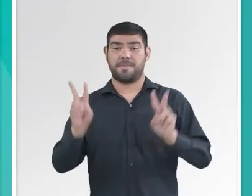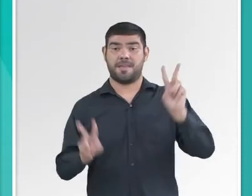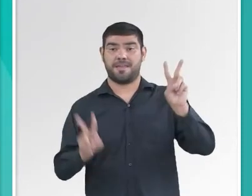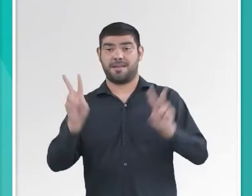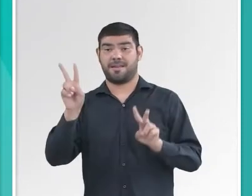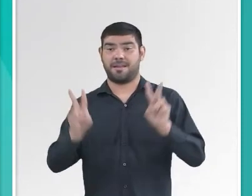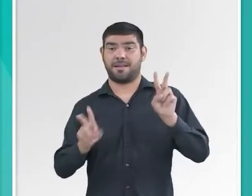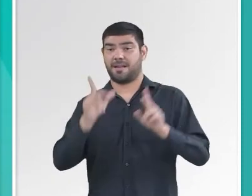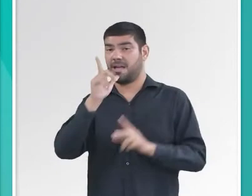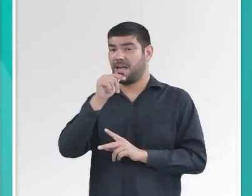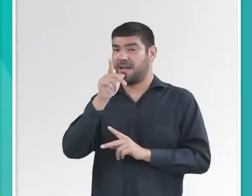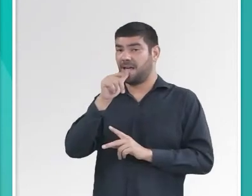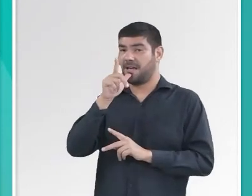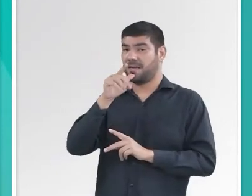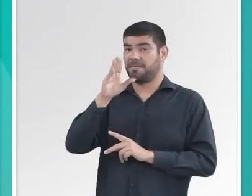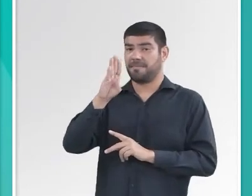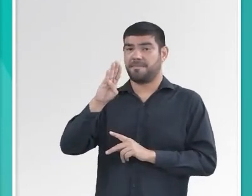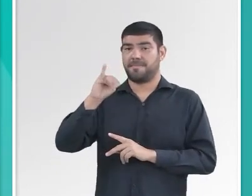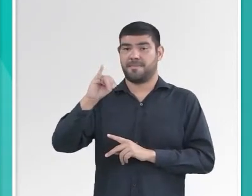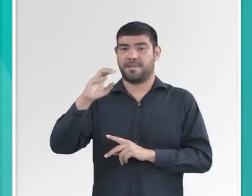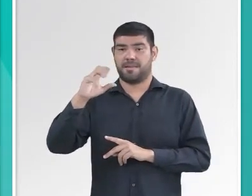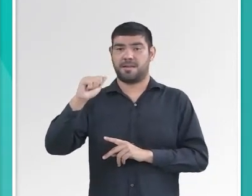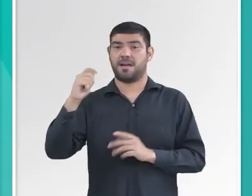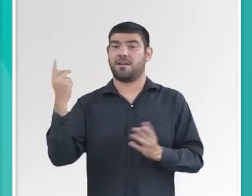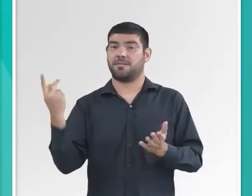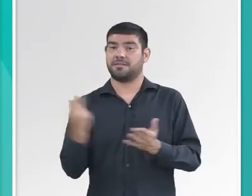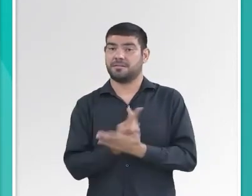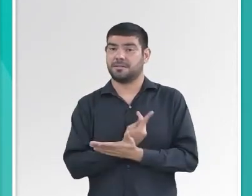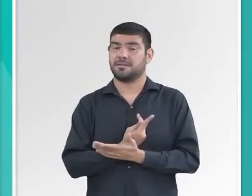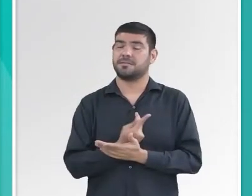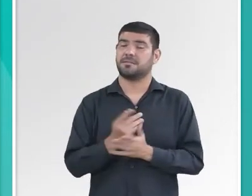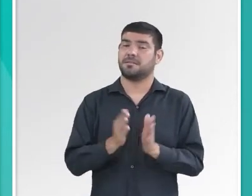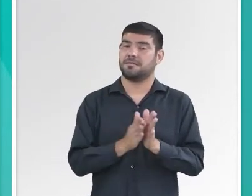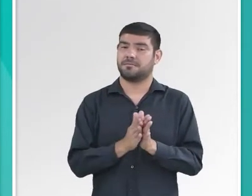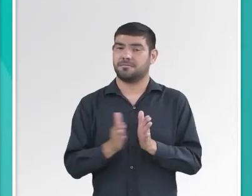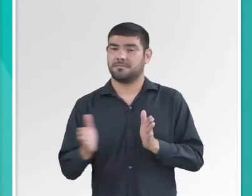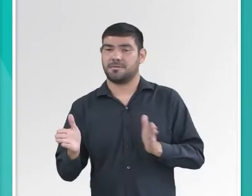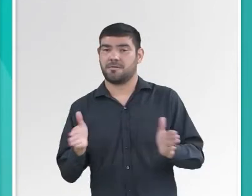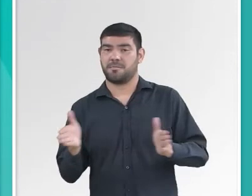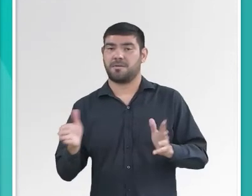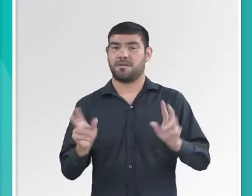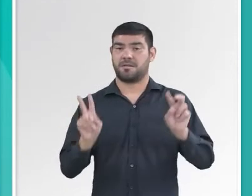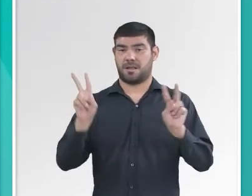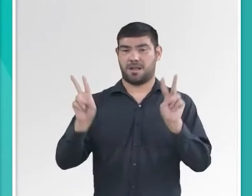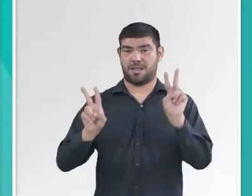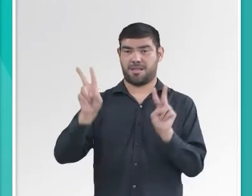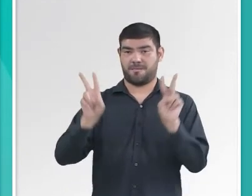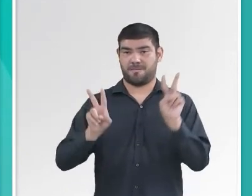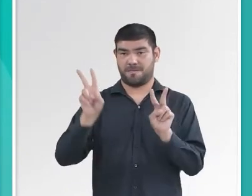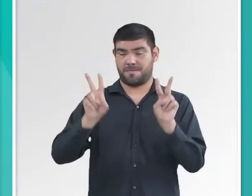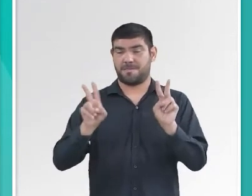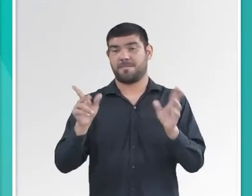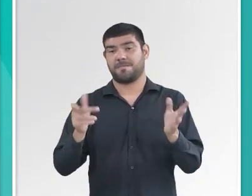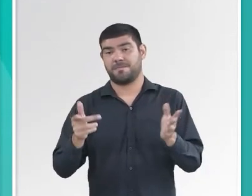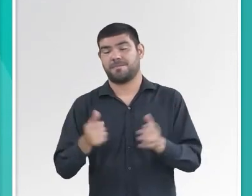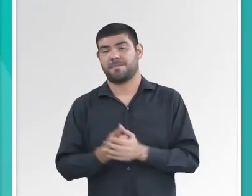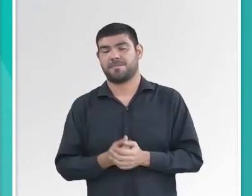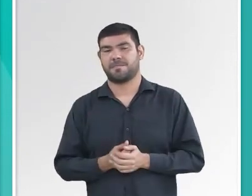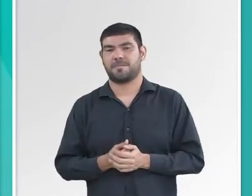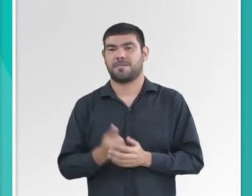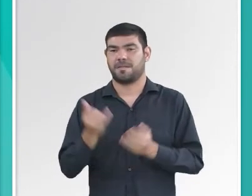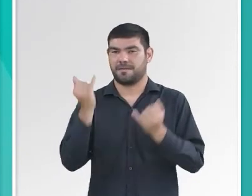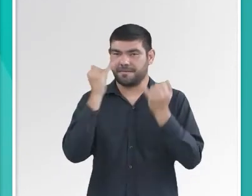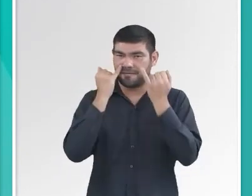acontece tradicionalmente aí no período do carnaval, e a gente tem já